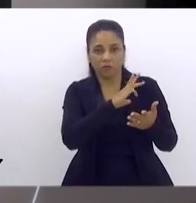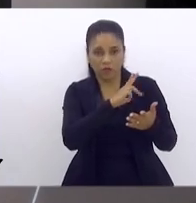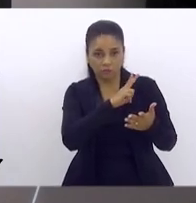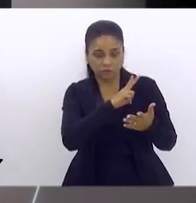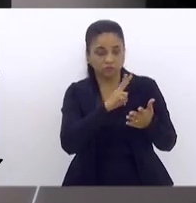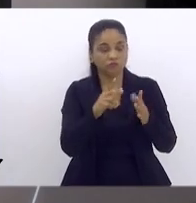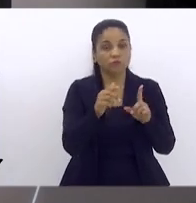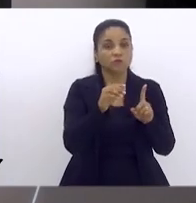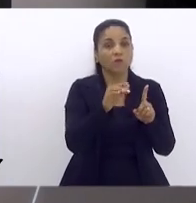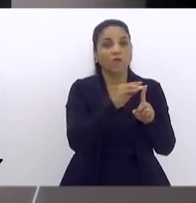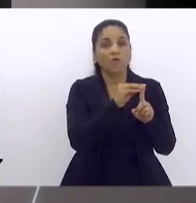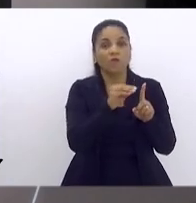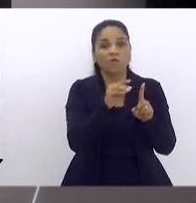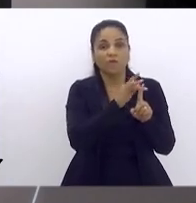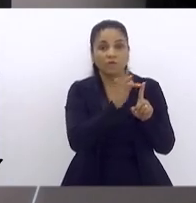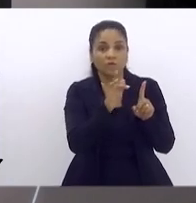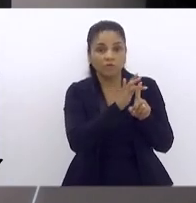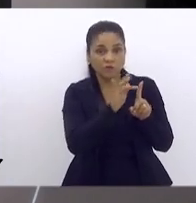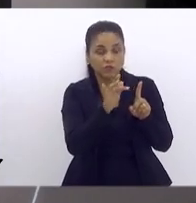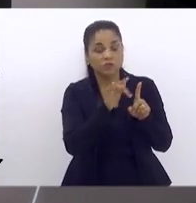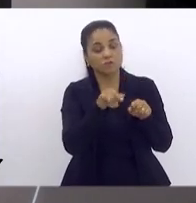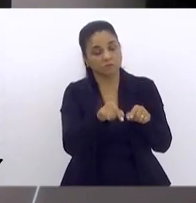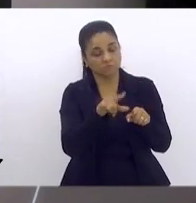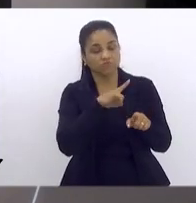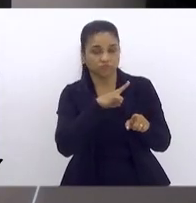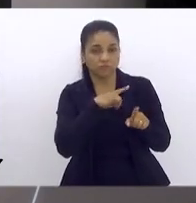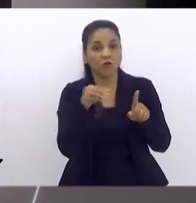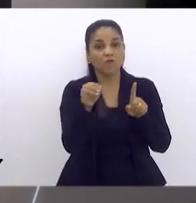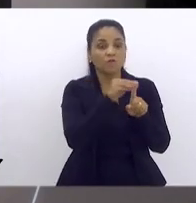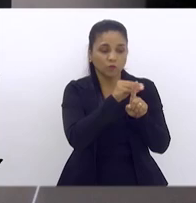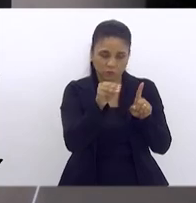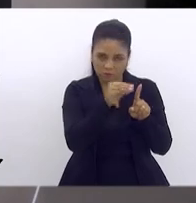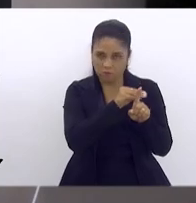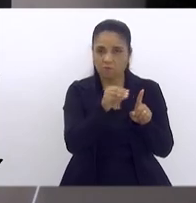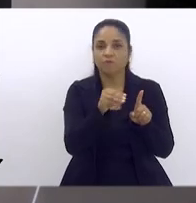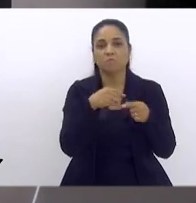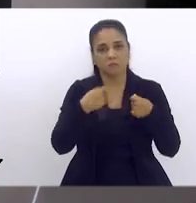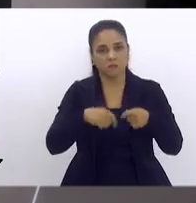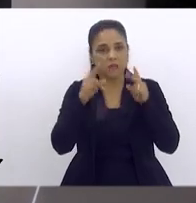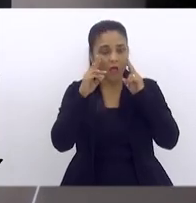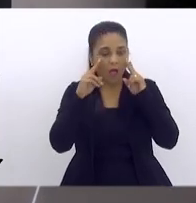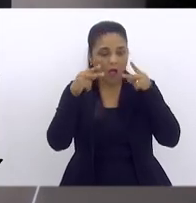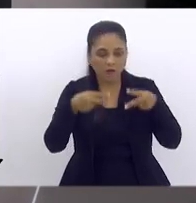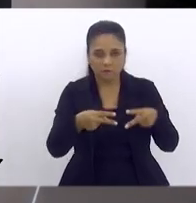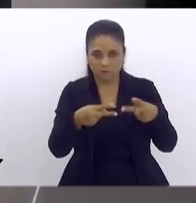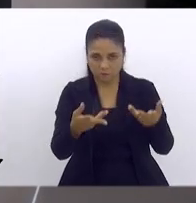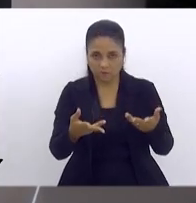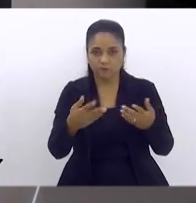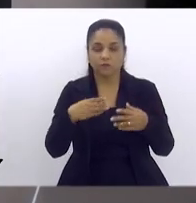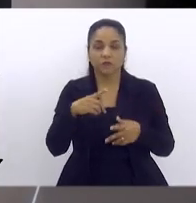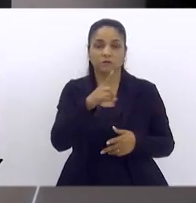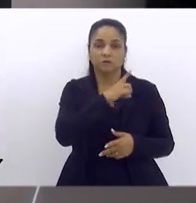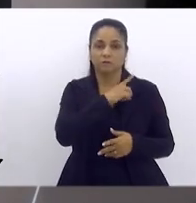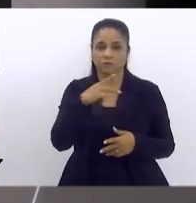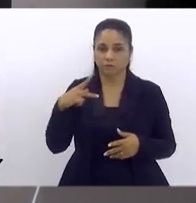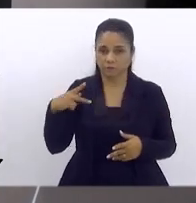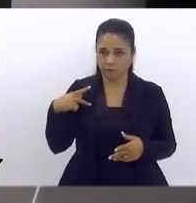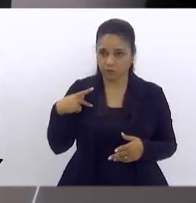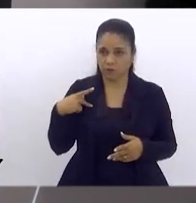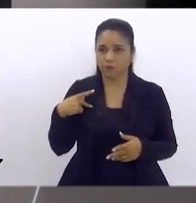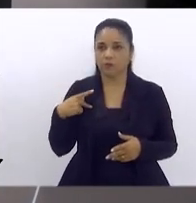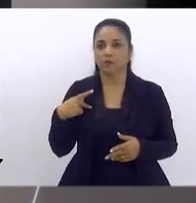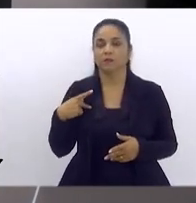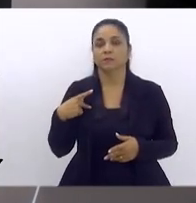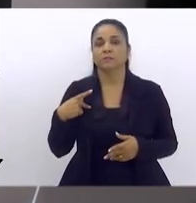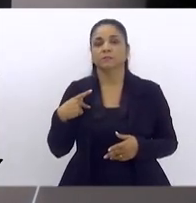desses dados eles são considerados vulneráveis então a gente sempre tem que estar tendo a isso na Defensoria Pública é claro a gente tem